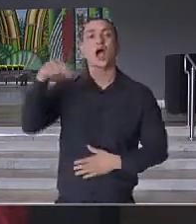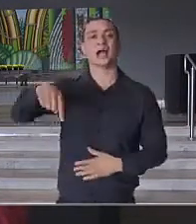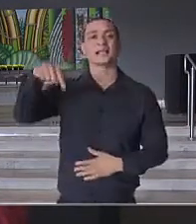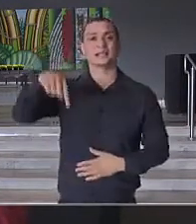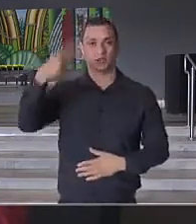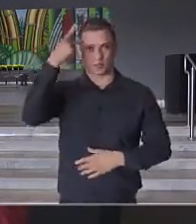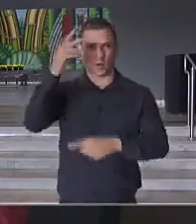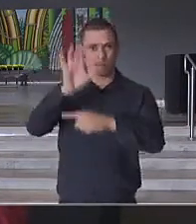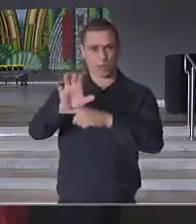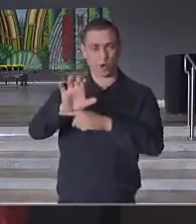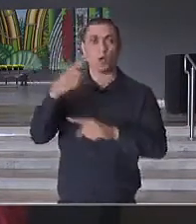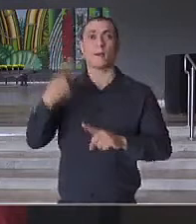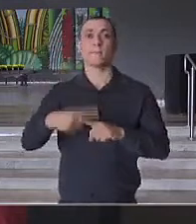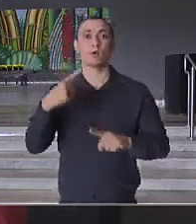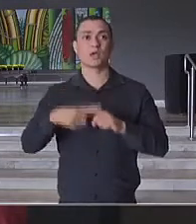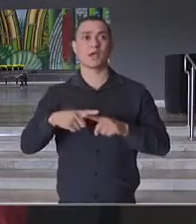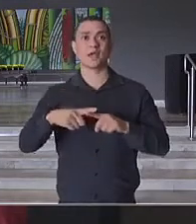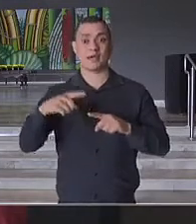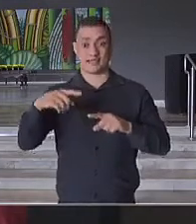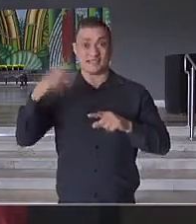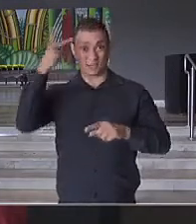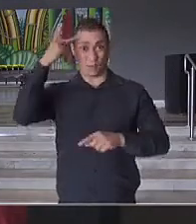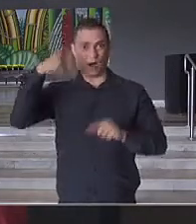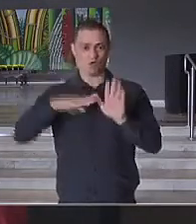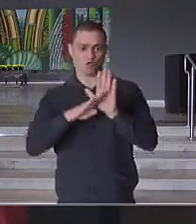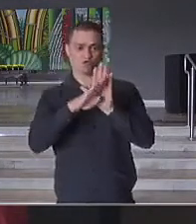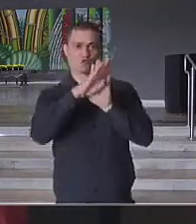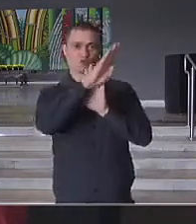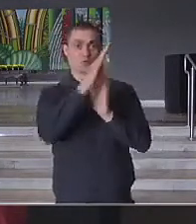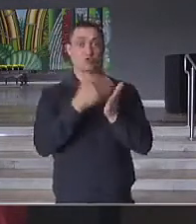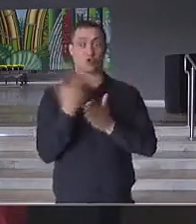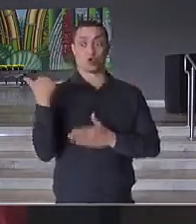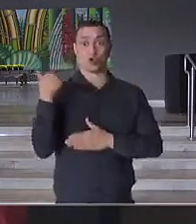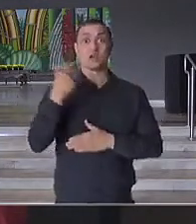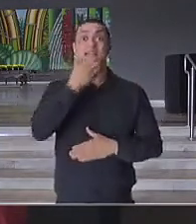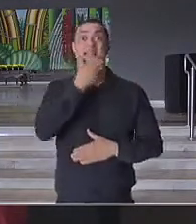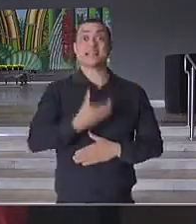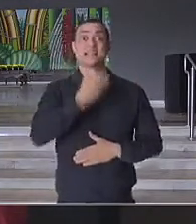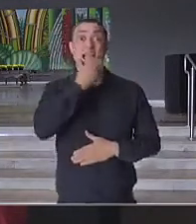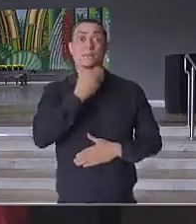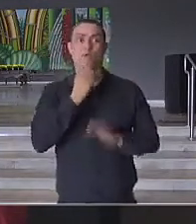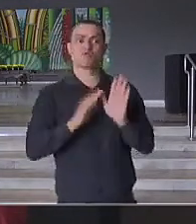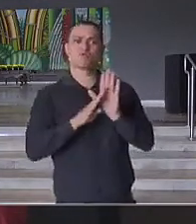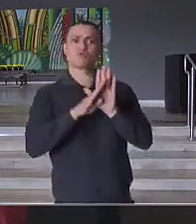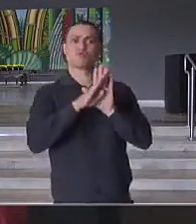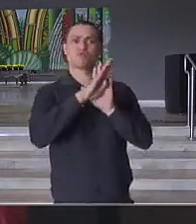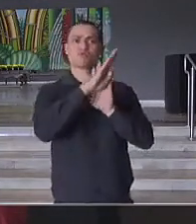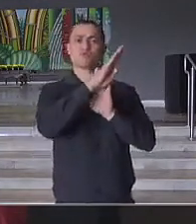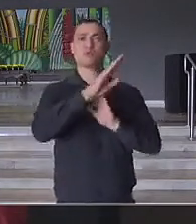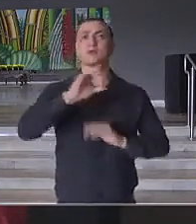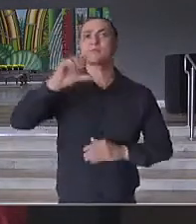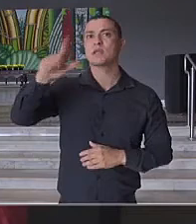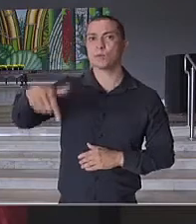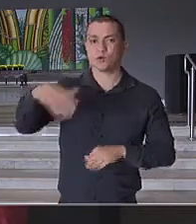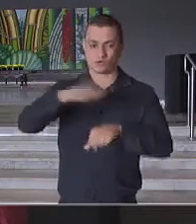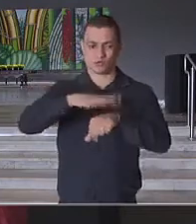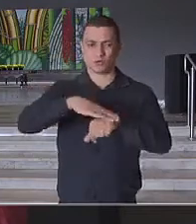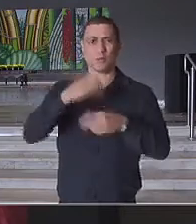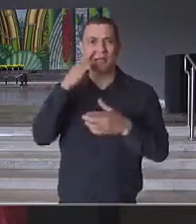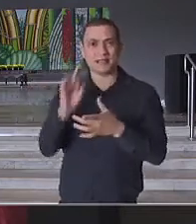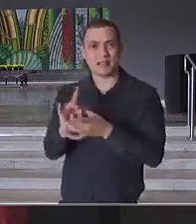no estado de São Paulo, porque os casos começaram a aumentar a partir do começo de dezembro, logo após algumas medidas também